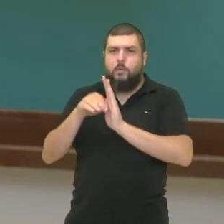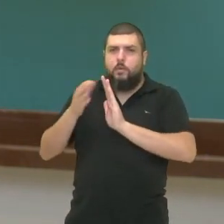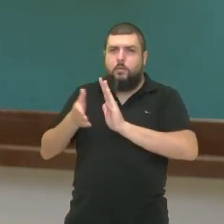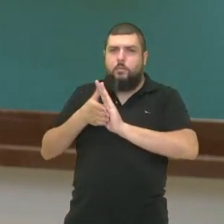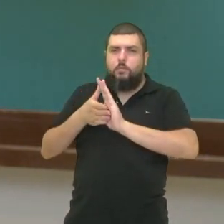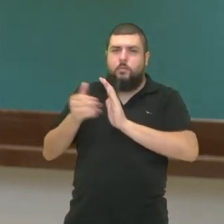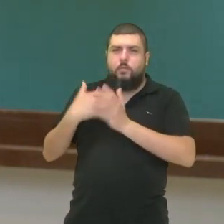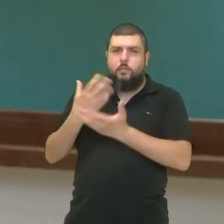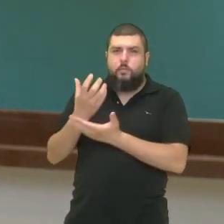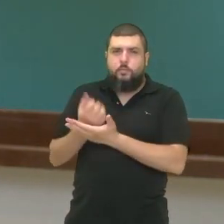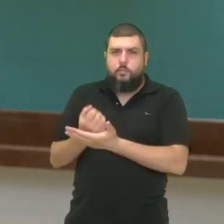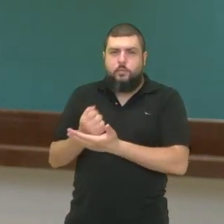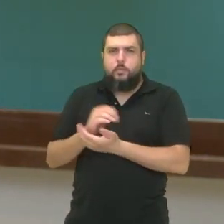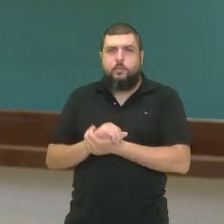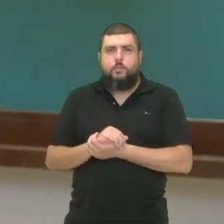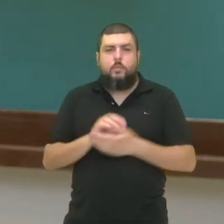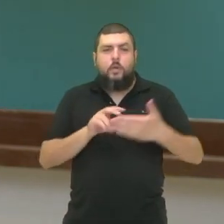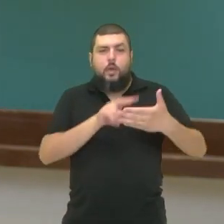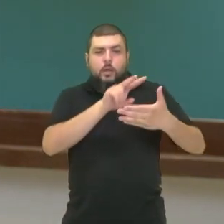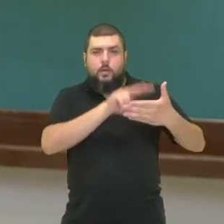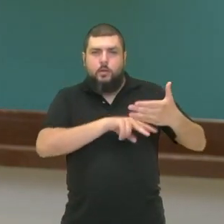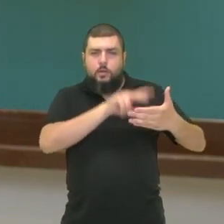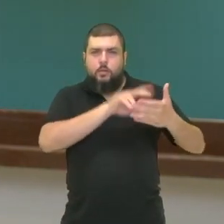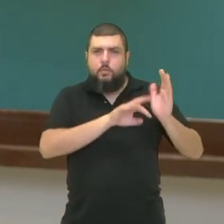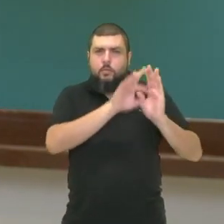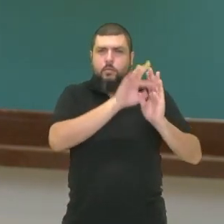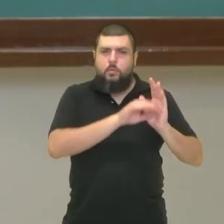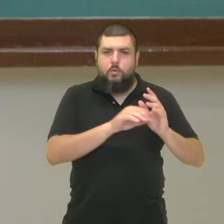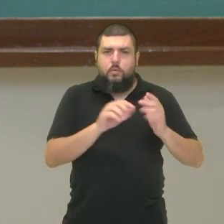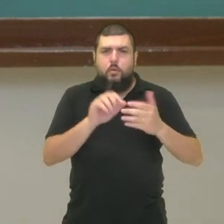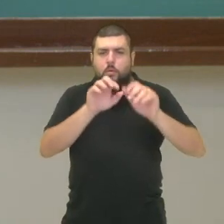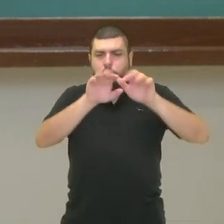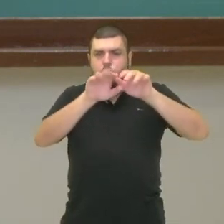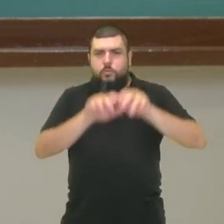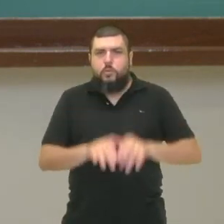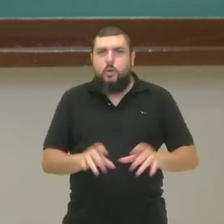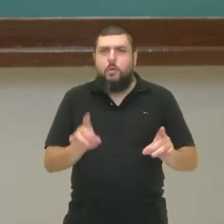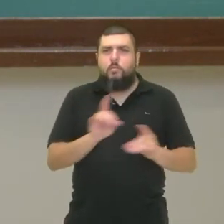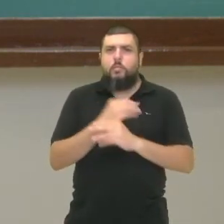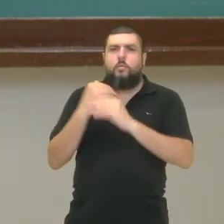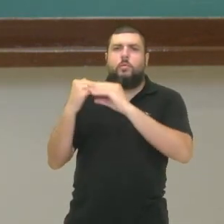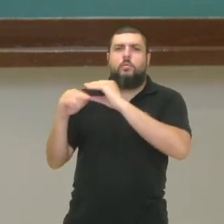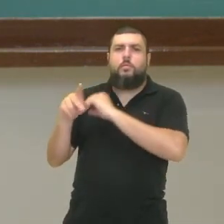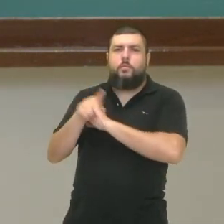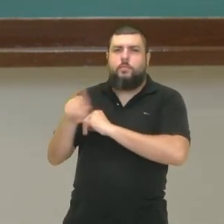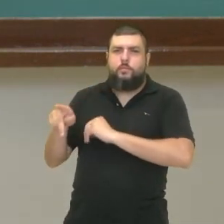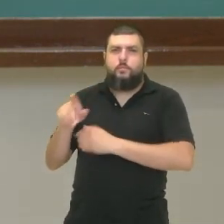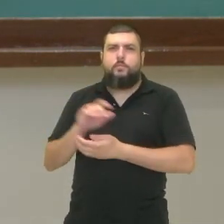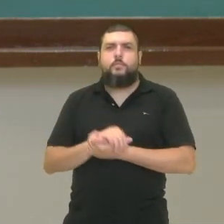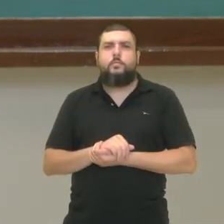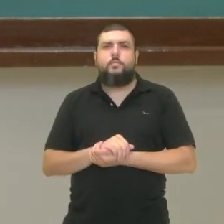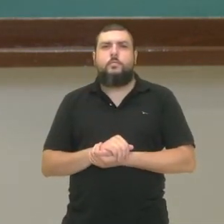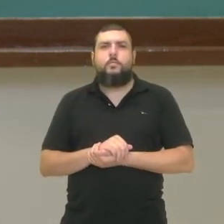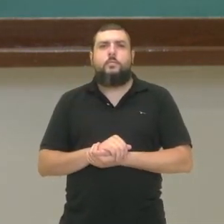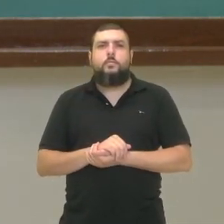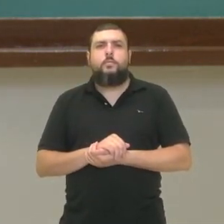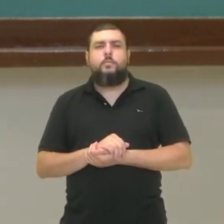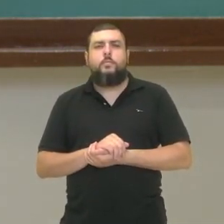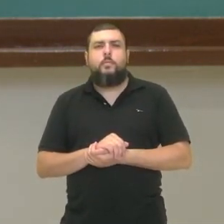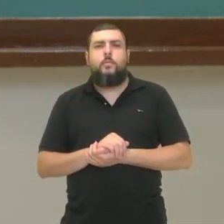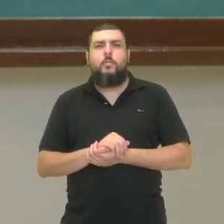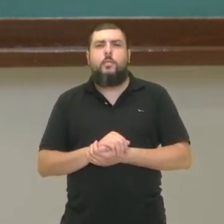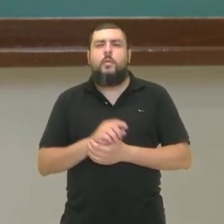textos motivadores e apresenta a redação para o seu professor. Você vai perceber que tem um